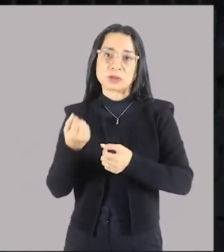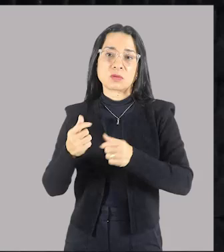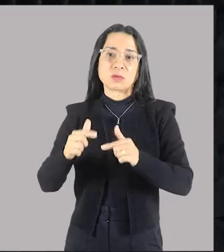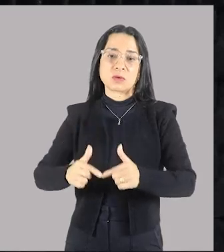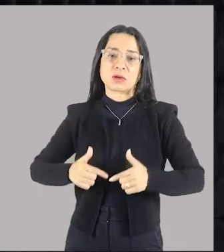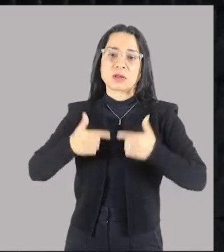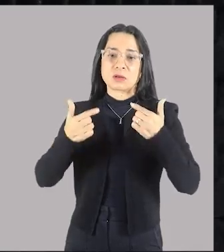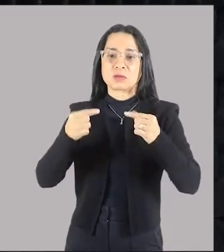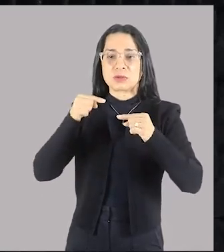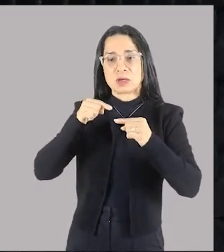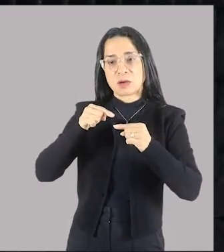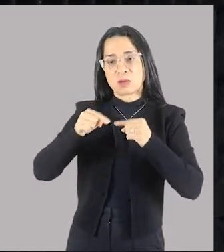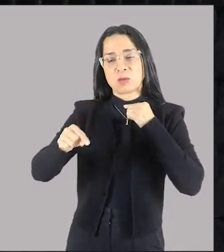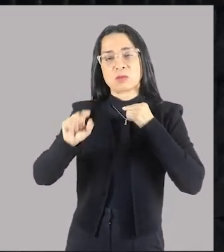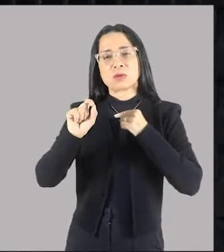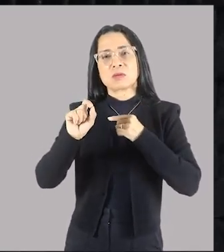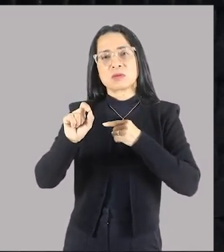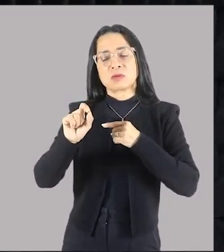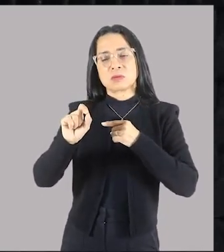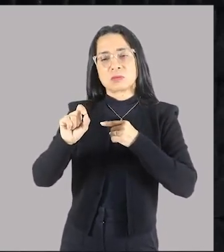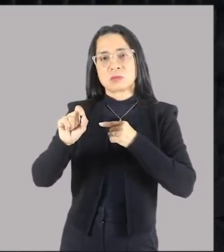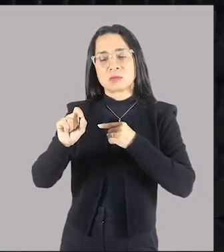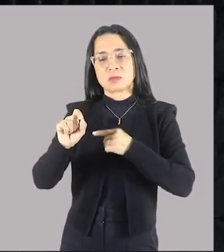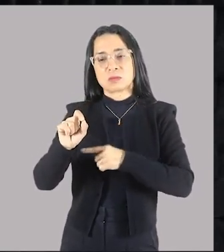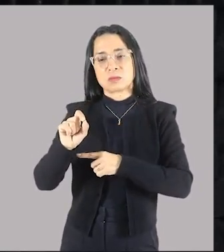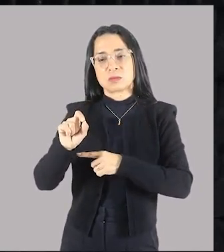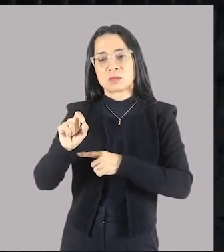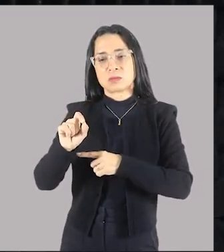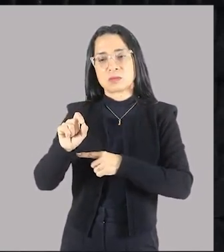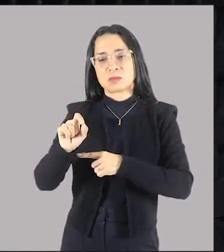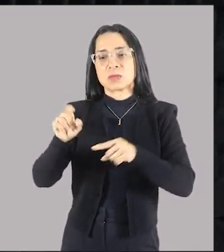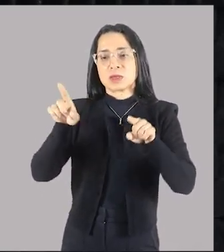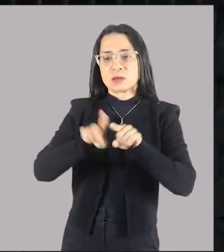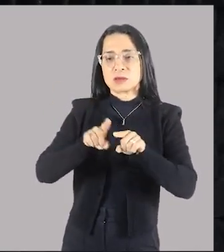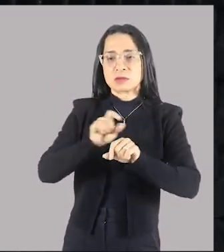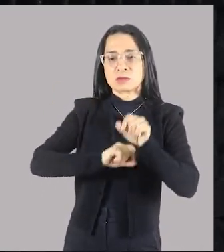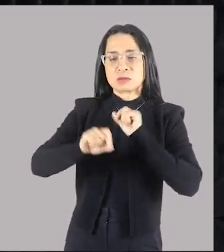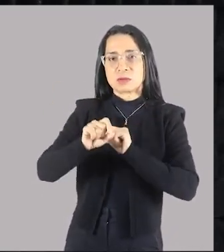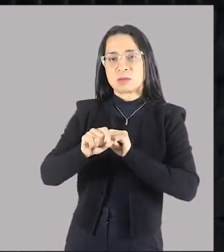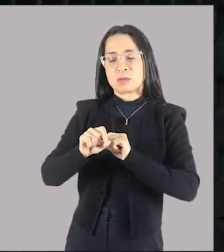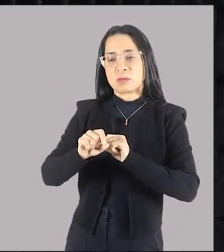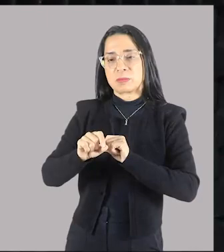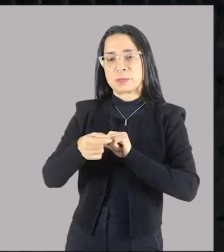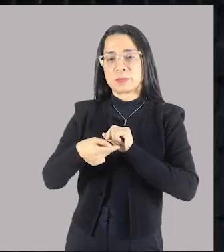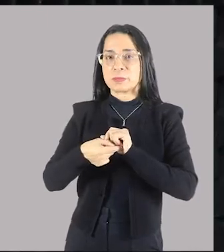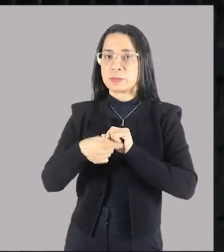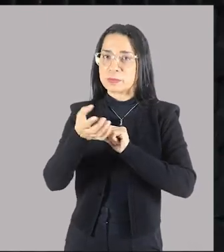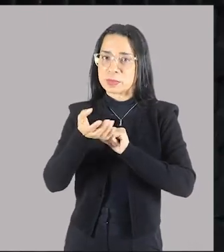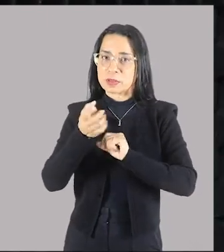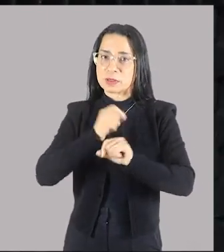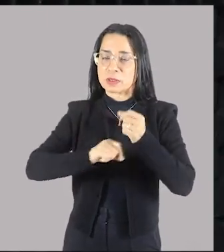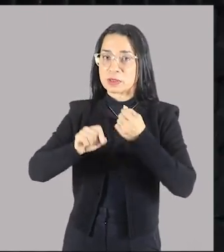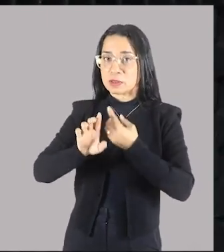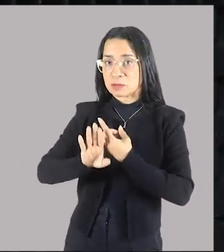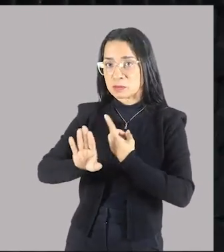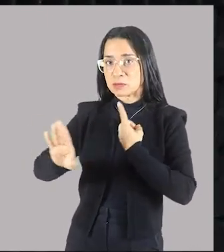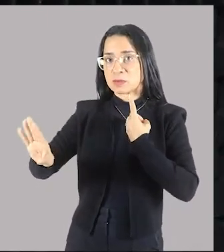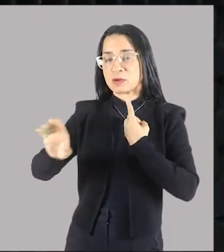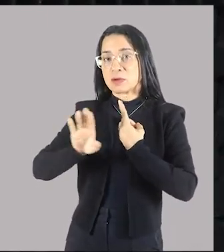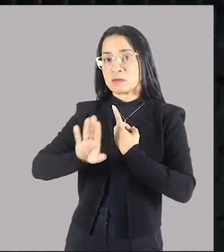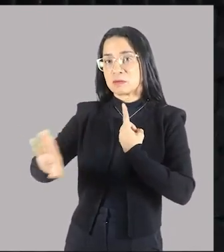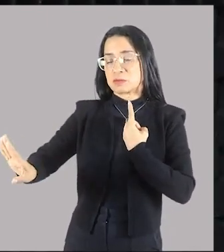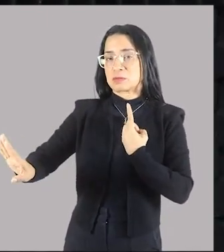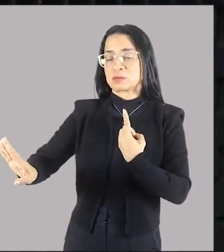sectarismos. Mas, acima de tudo, levantando a bandeira do afastamento do presidente da República. Essa